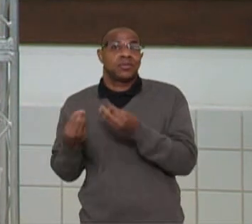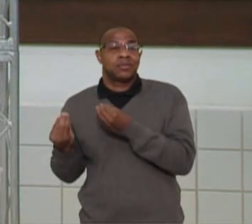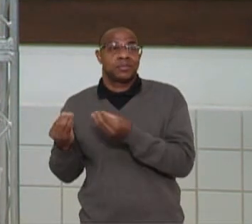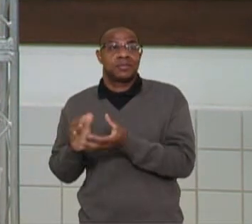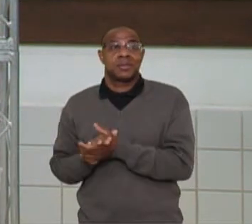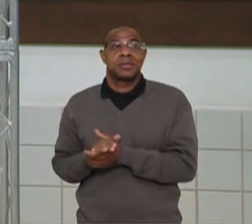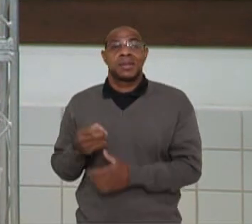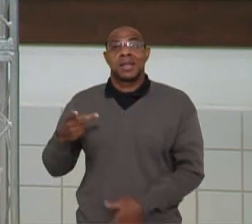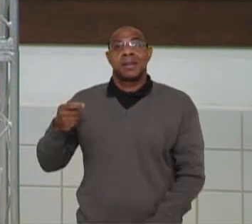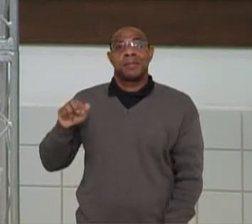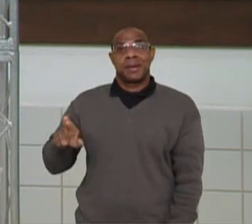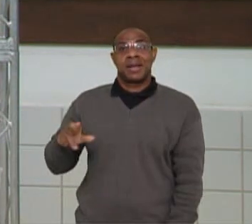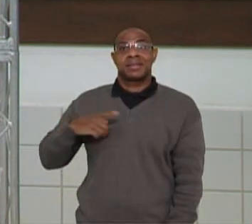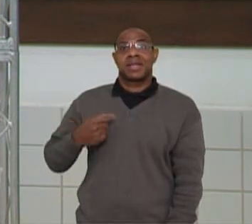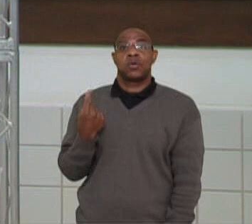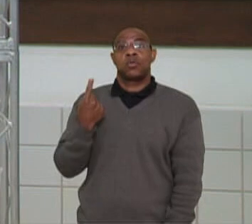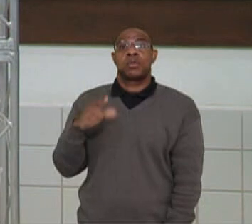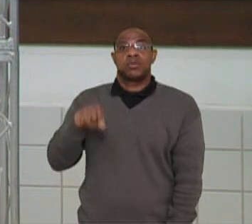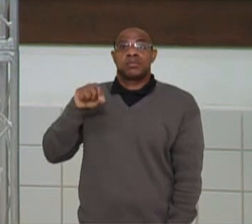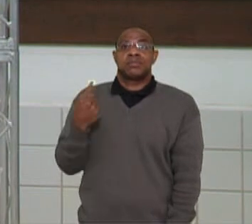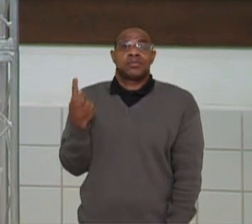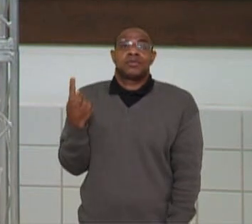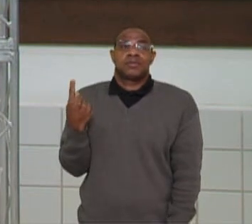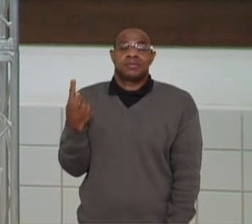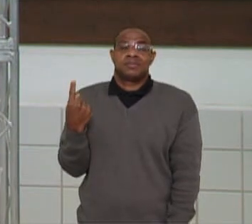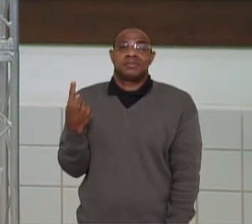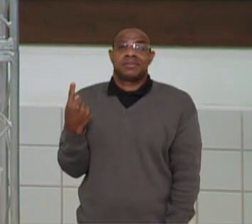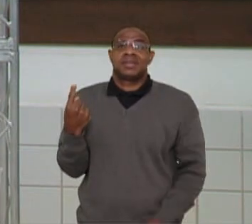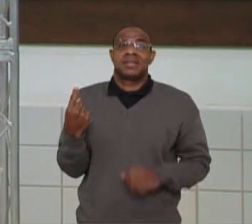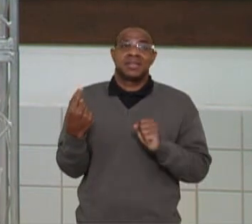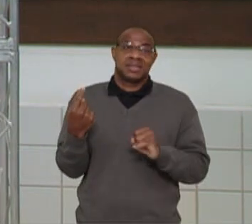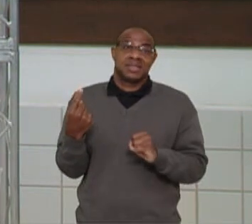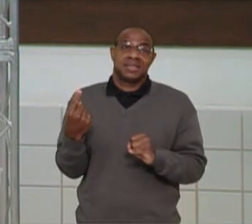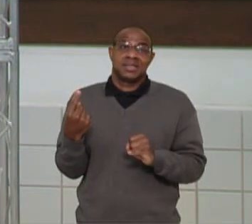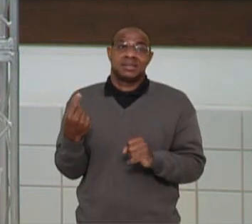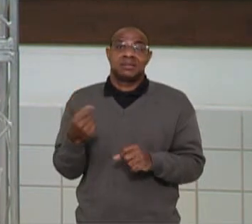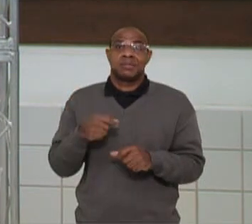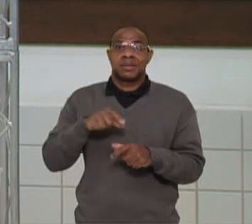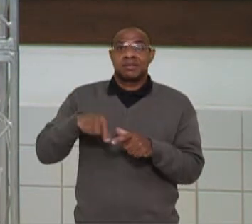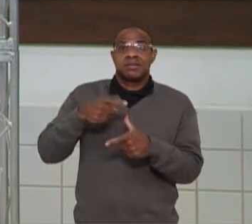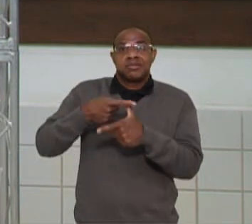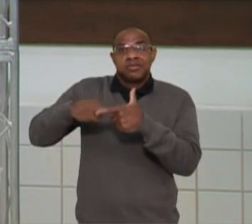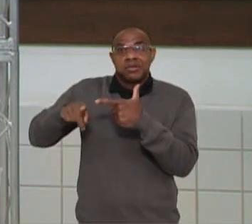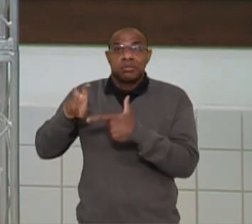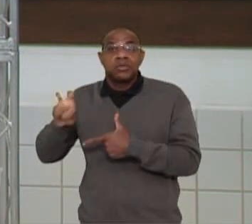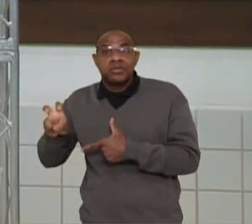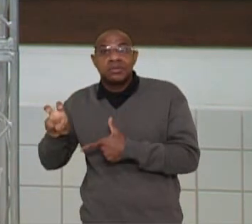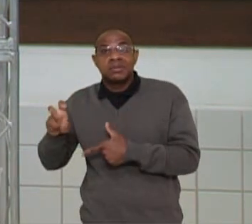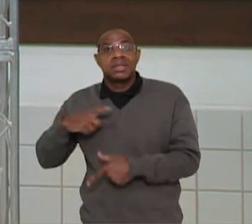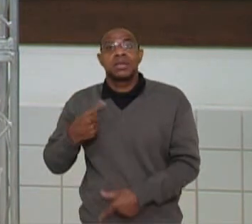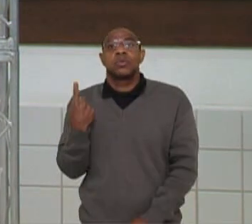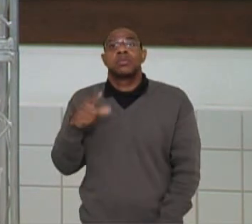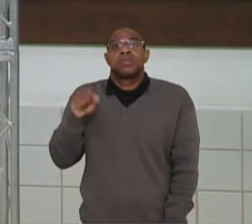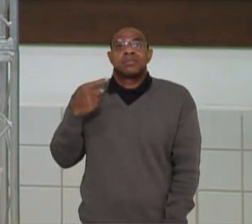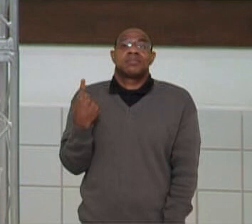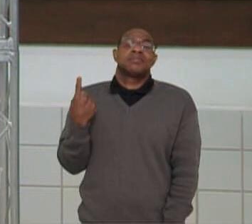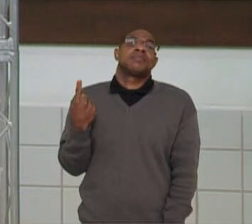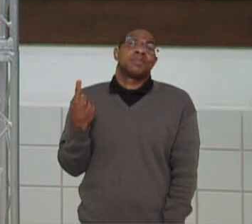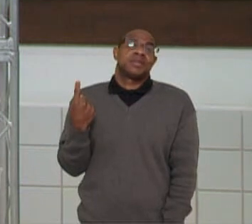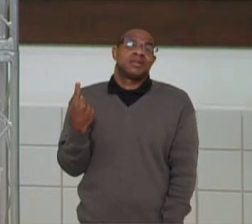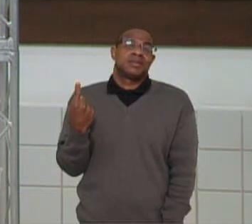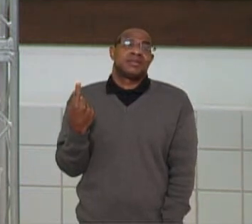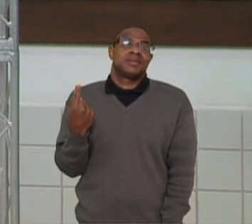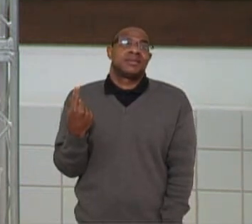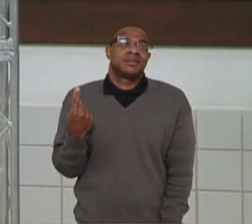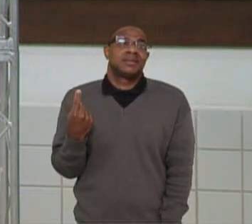ser par, eu só tenho uma opção para a unidade. Para ser divisível por 5, eu só tenho uma opção para a unidade. Então